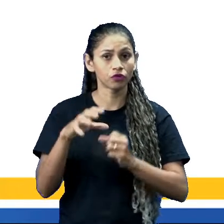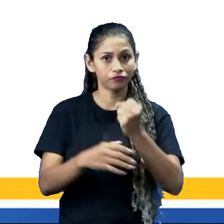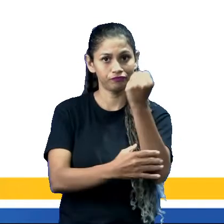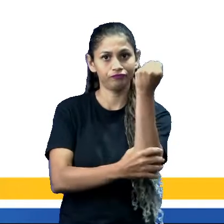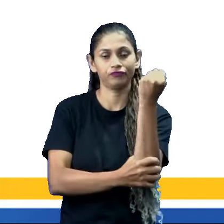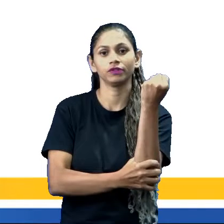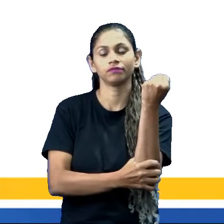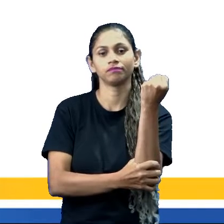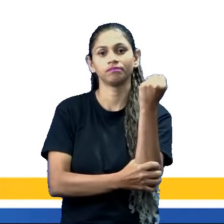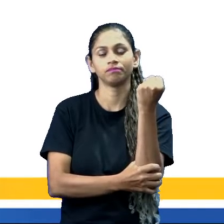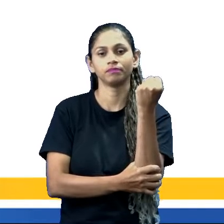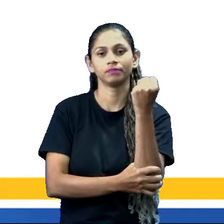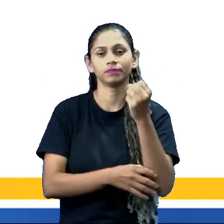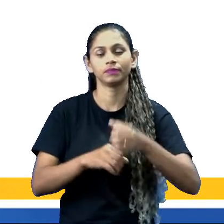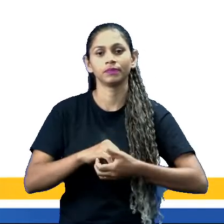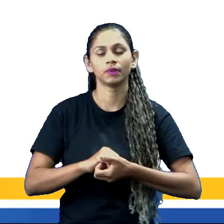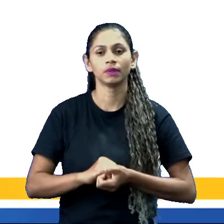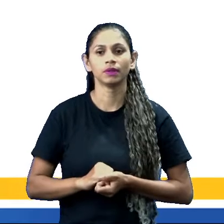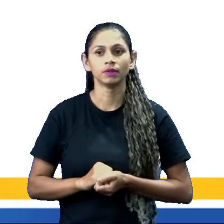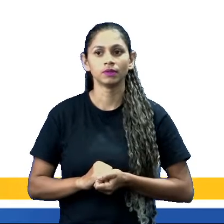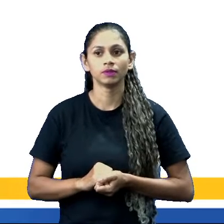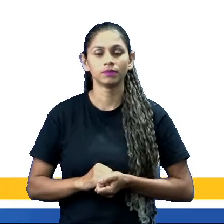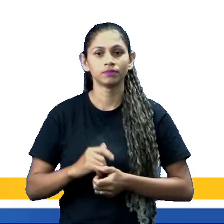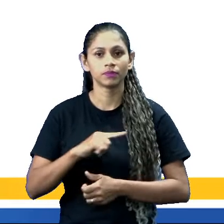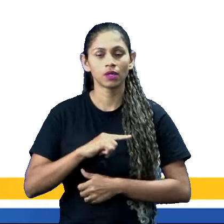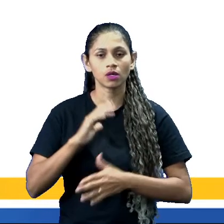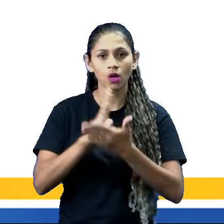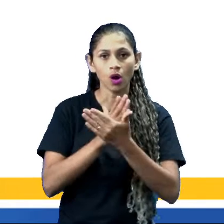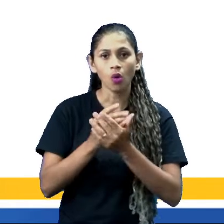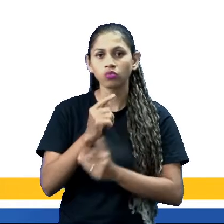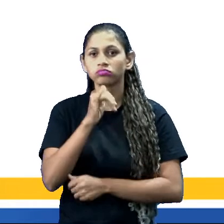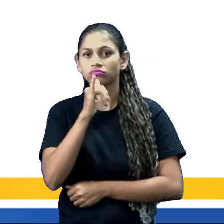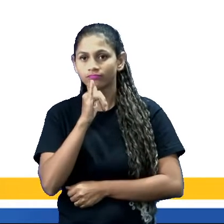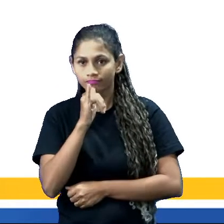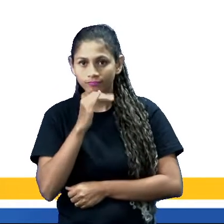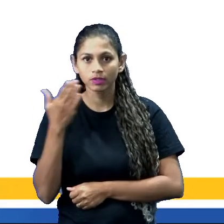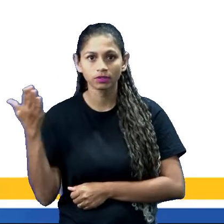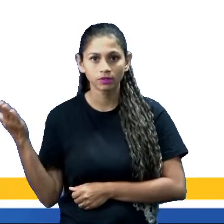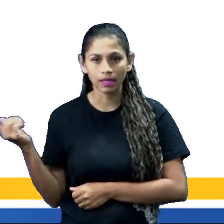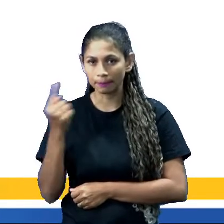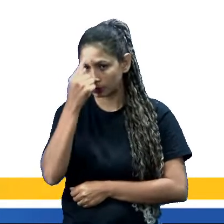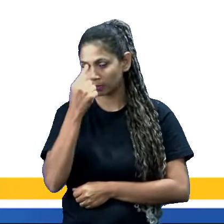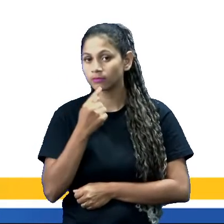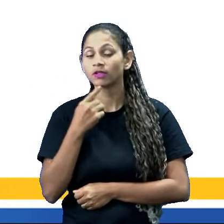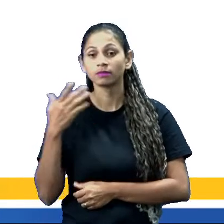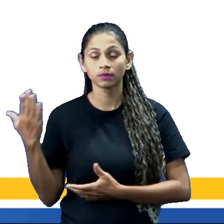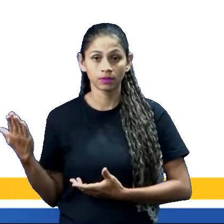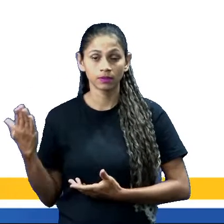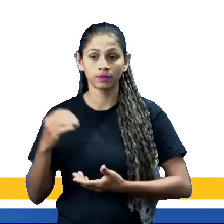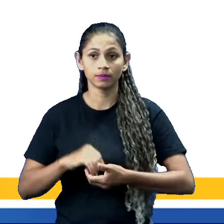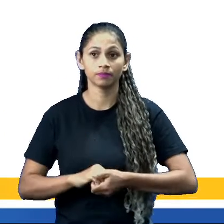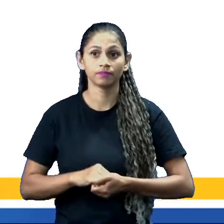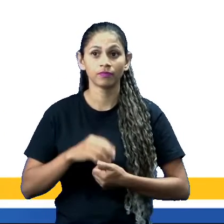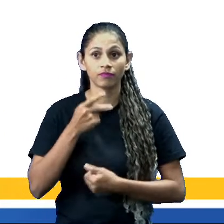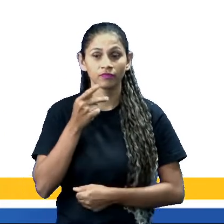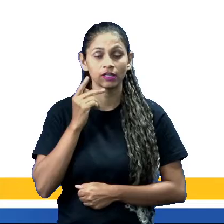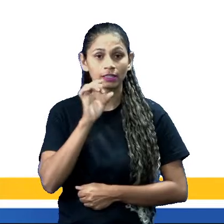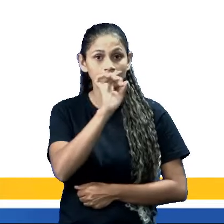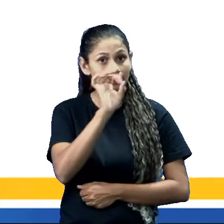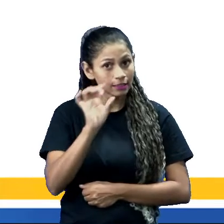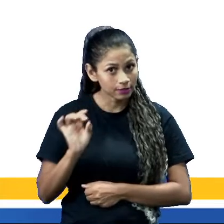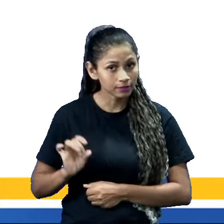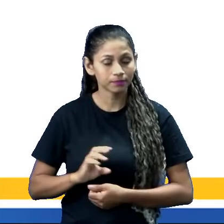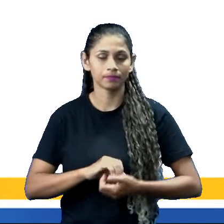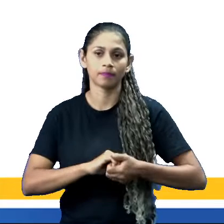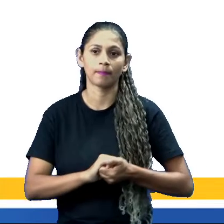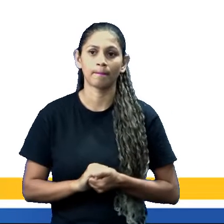no local de trabalho, né? Então aí a gente tem alguns exemplos aí nesse slide, nessas imagens, e vamos falar de cada uma